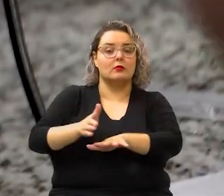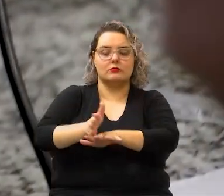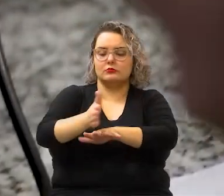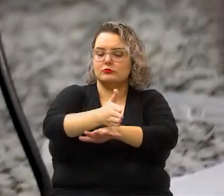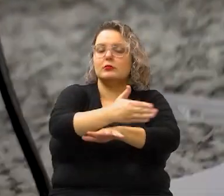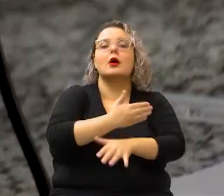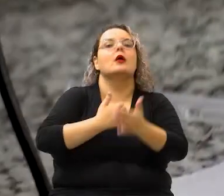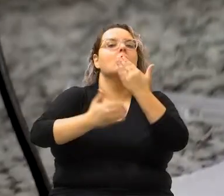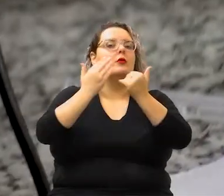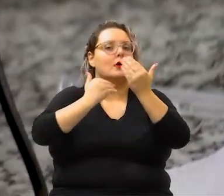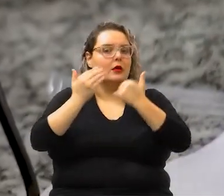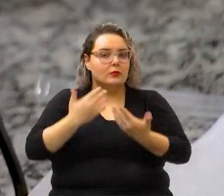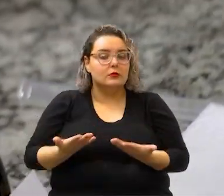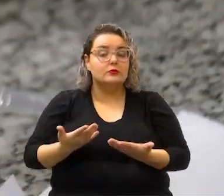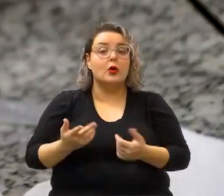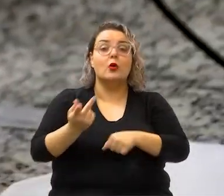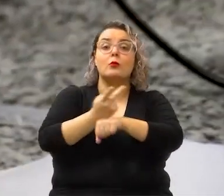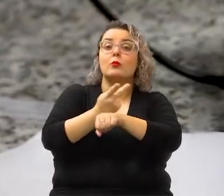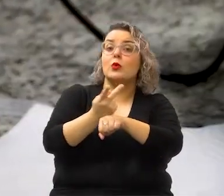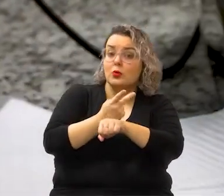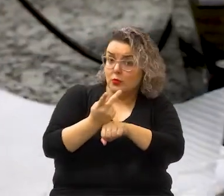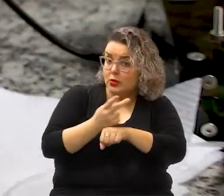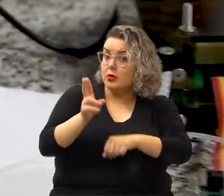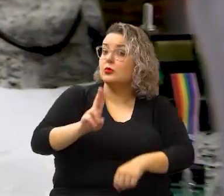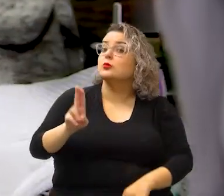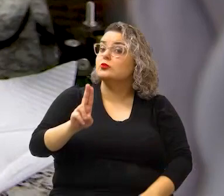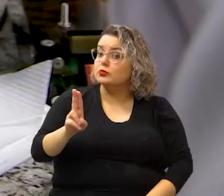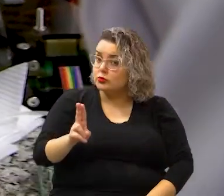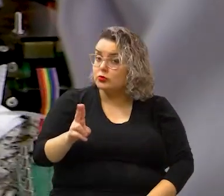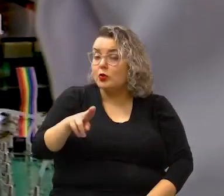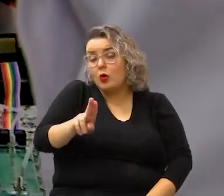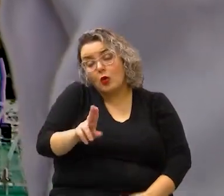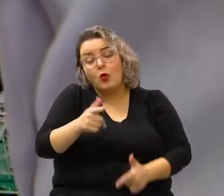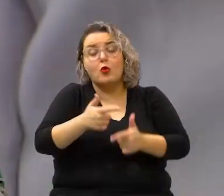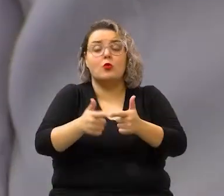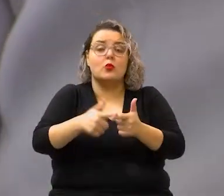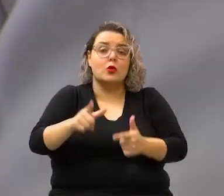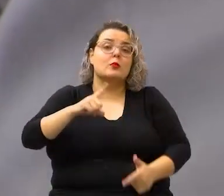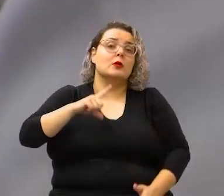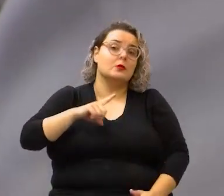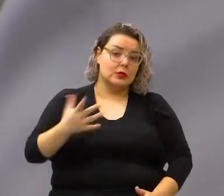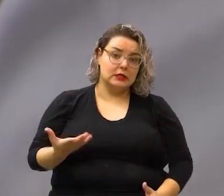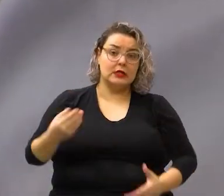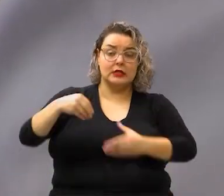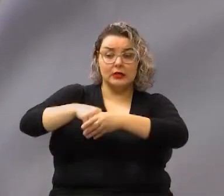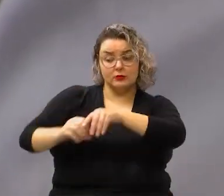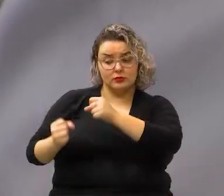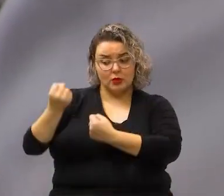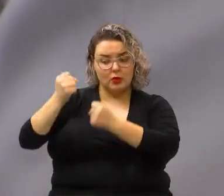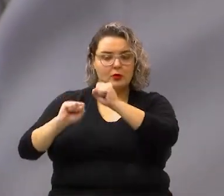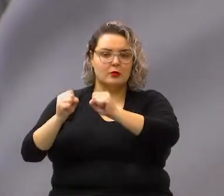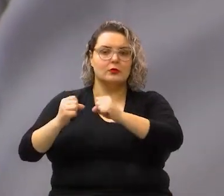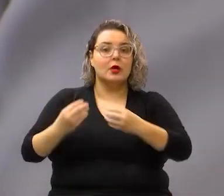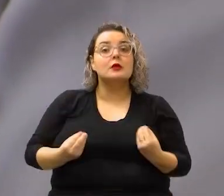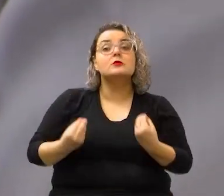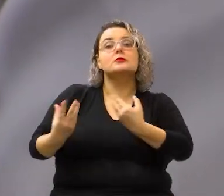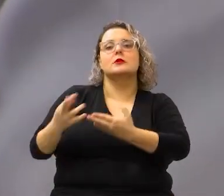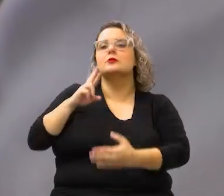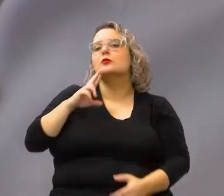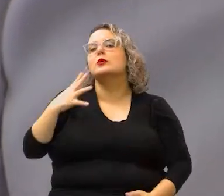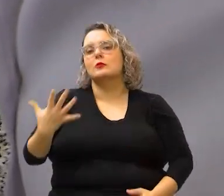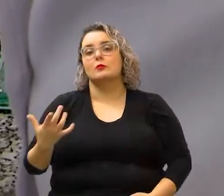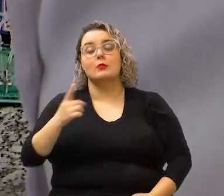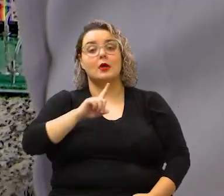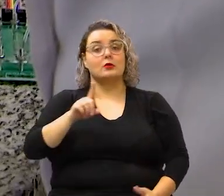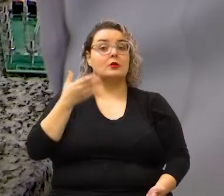vários segmentos alimentícios, buscando uma aplicação ou um problema que existe na indústria, trazendo